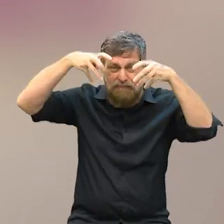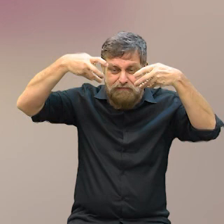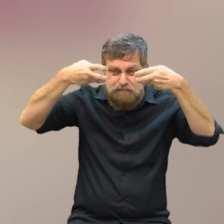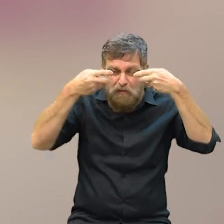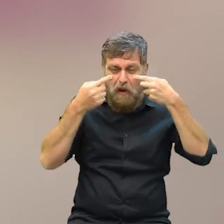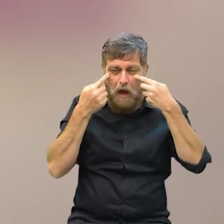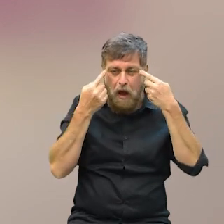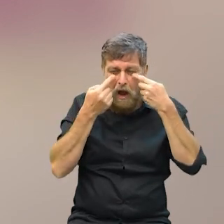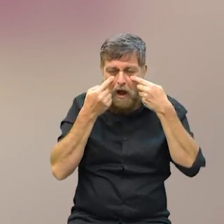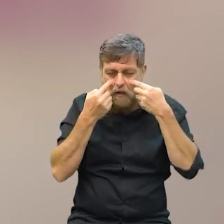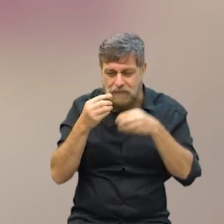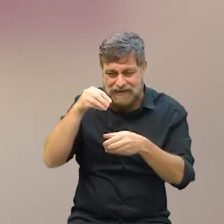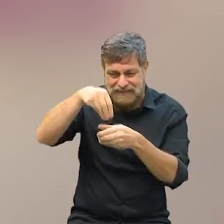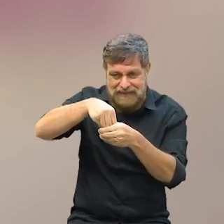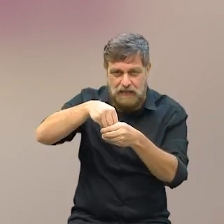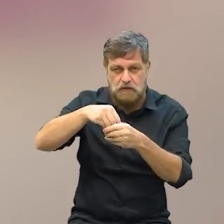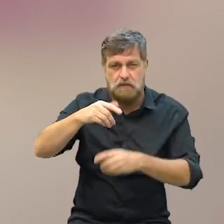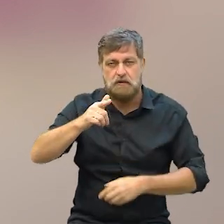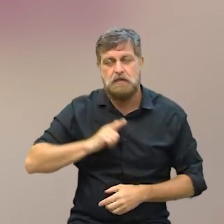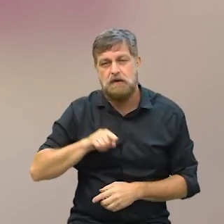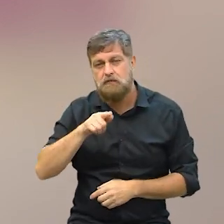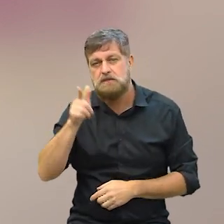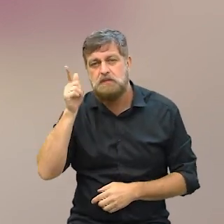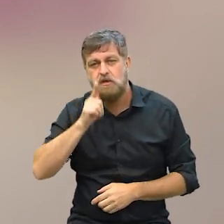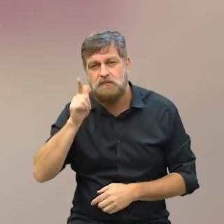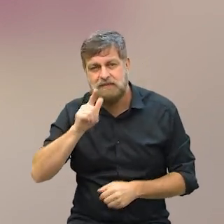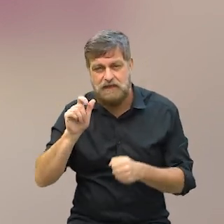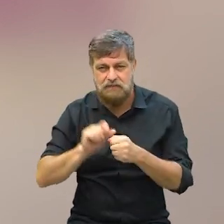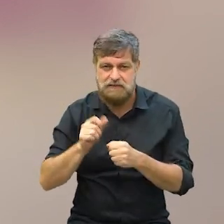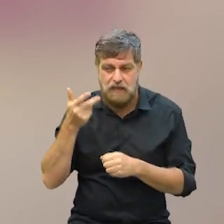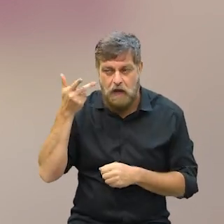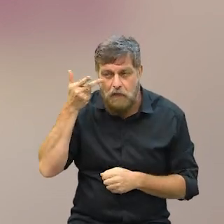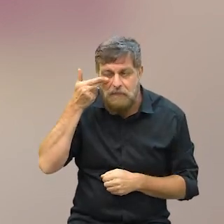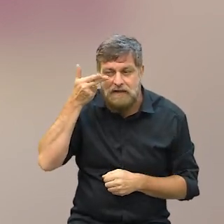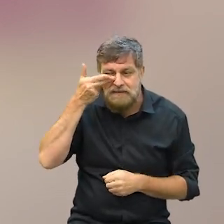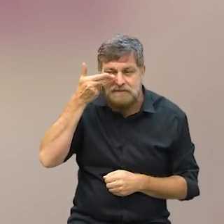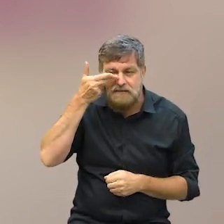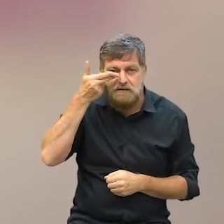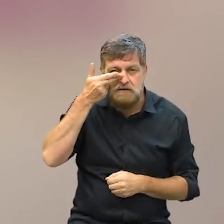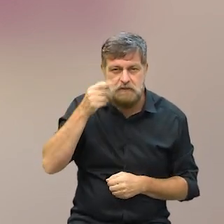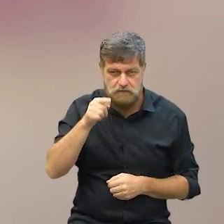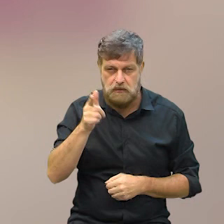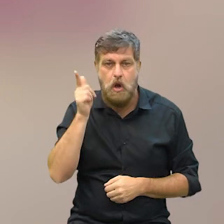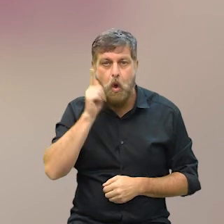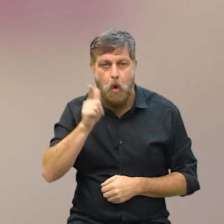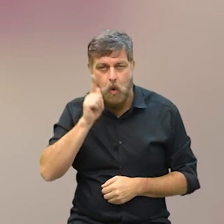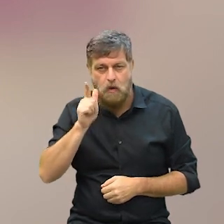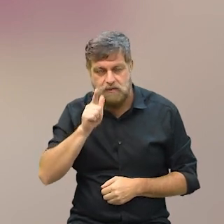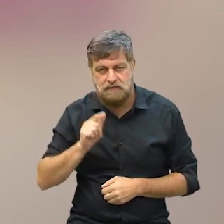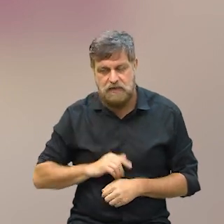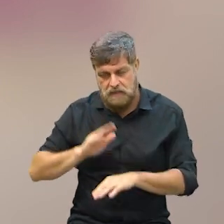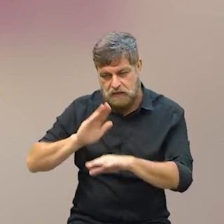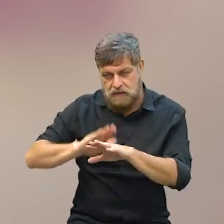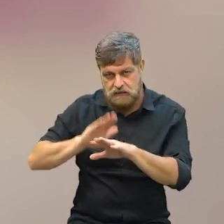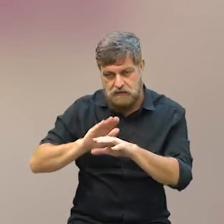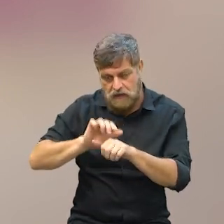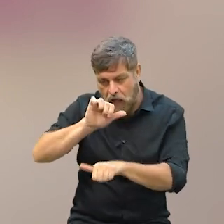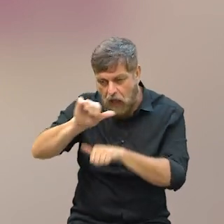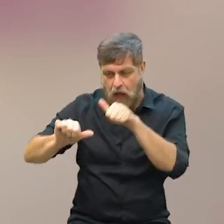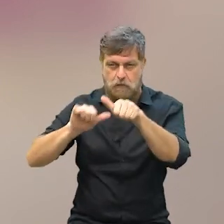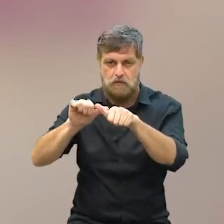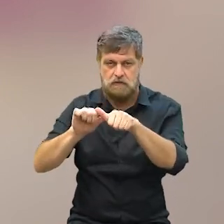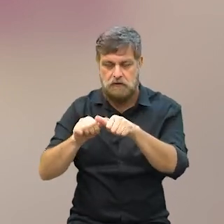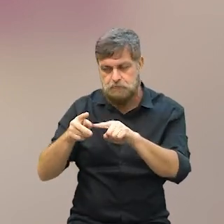muito localizados, às vezes você consegue uma cirurgia, né? Às vezes não, você consegue com uma cirurgia fazer a